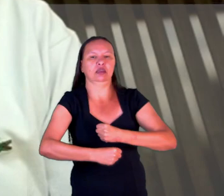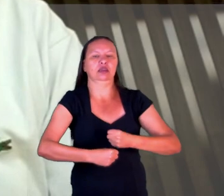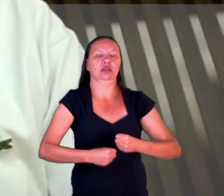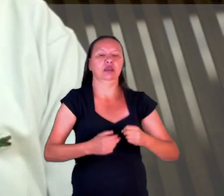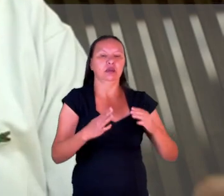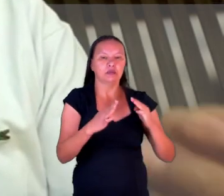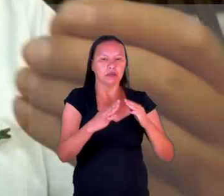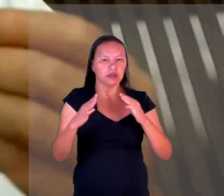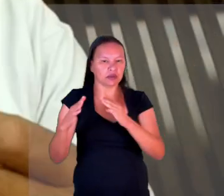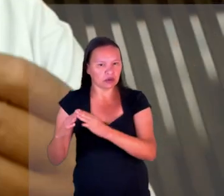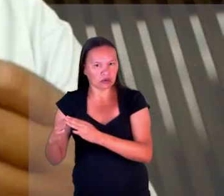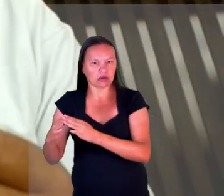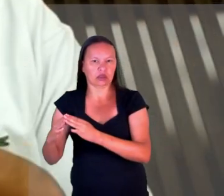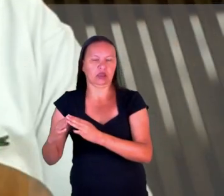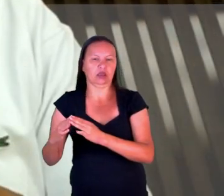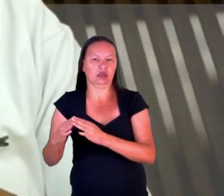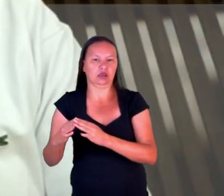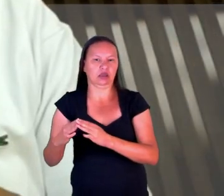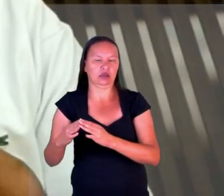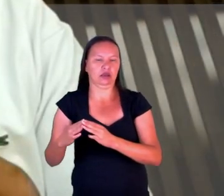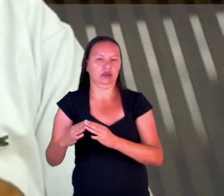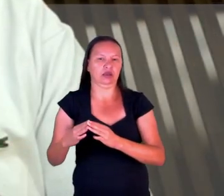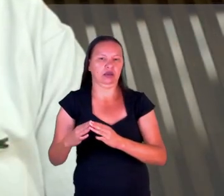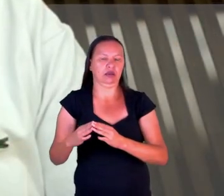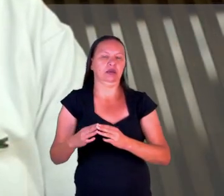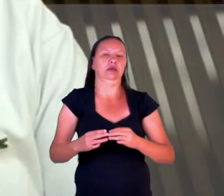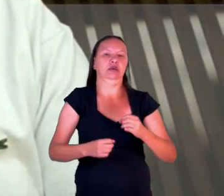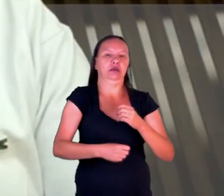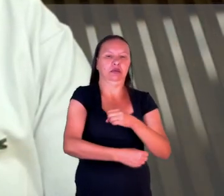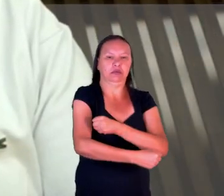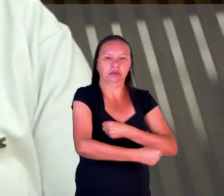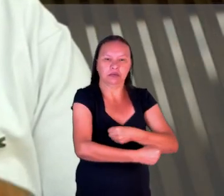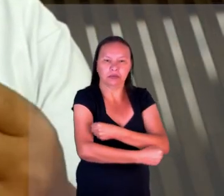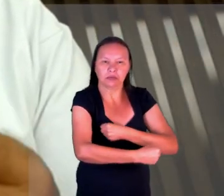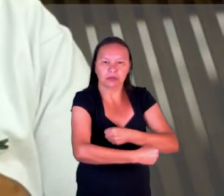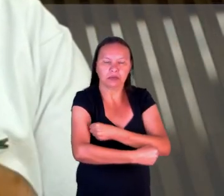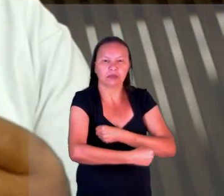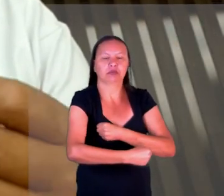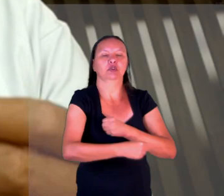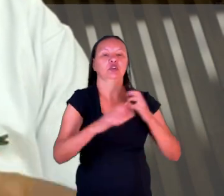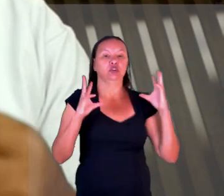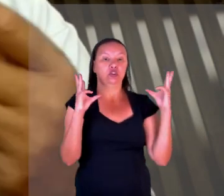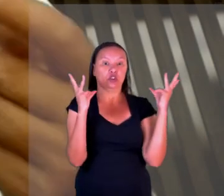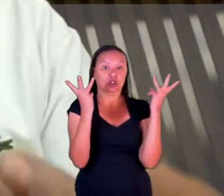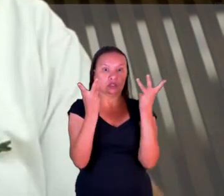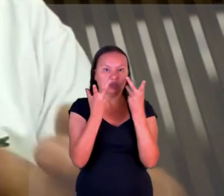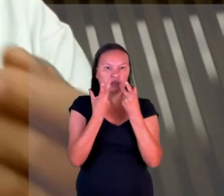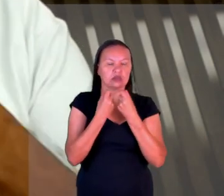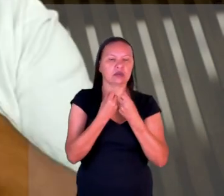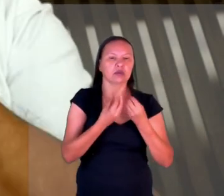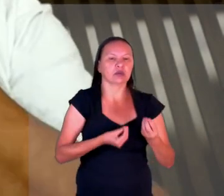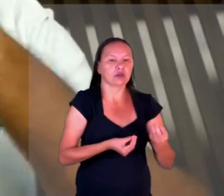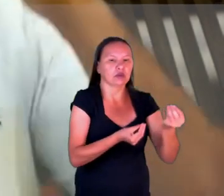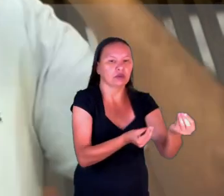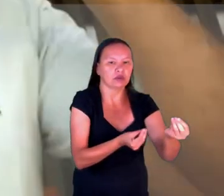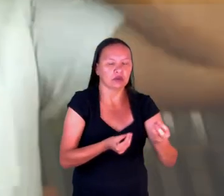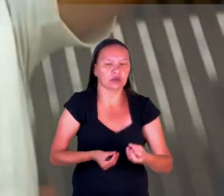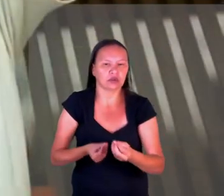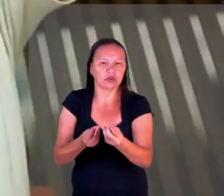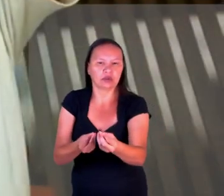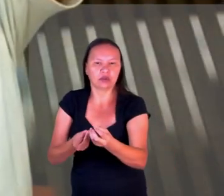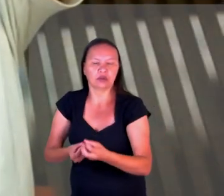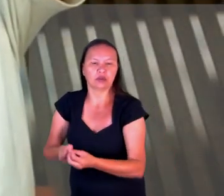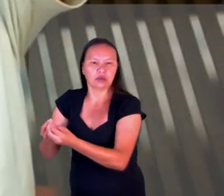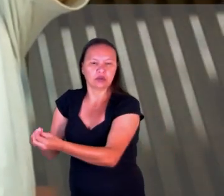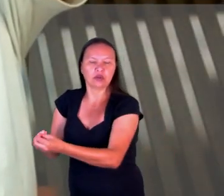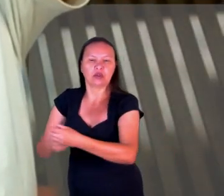periferia há um há uma há uma coisa nesse nessa nessa galera que serve alimento né que que leva alimento na